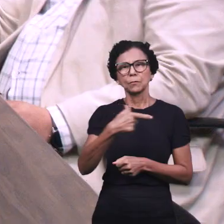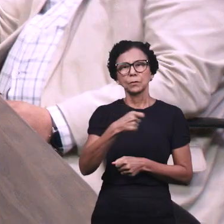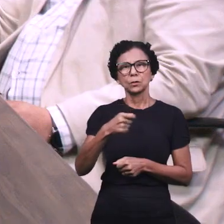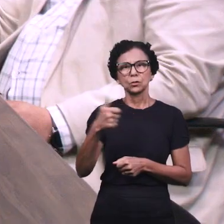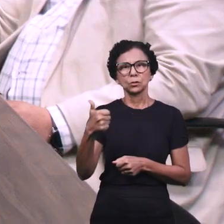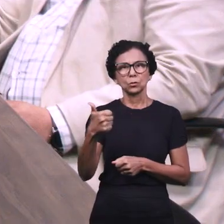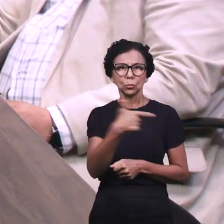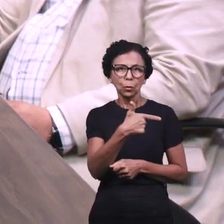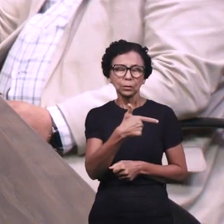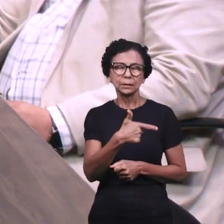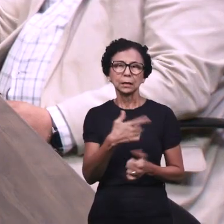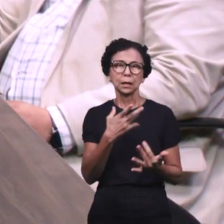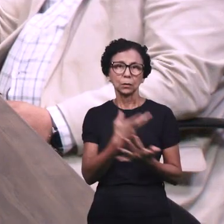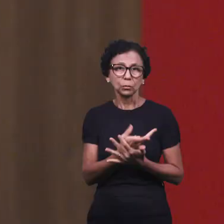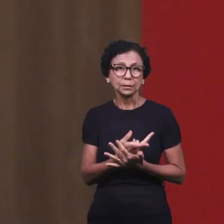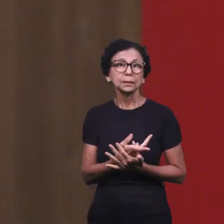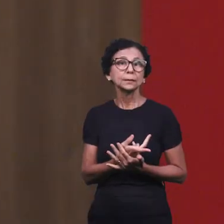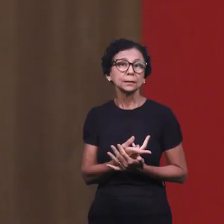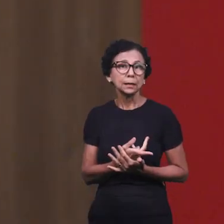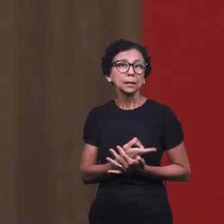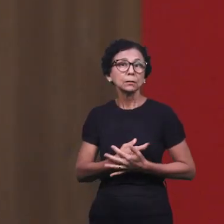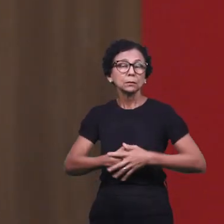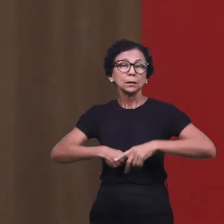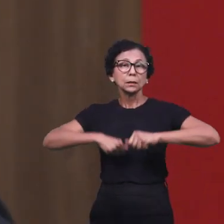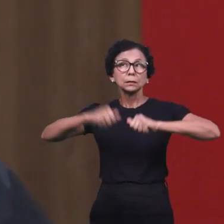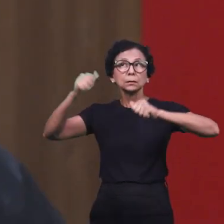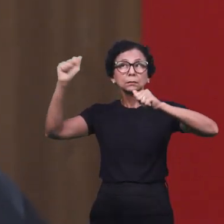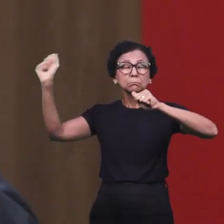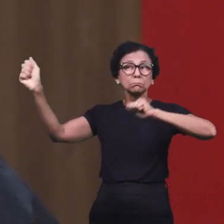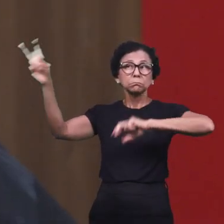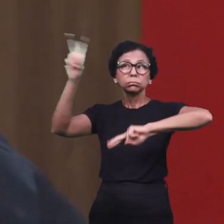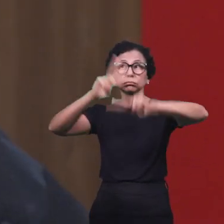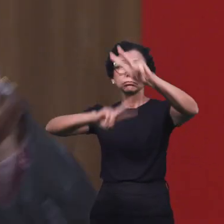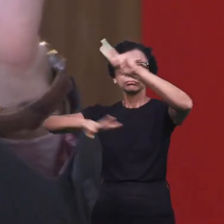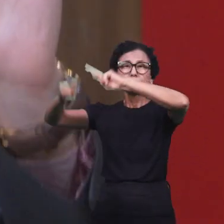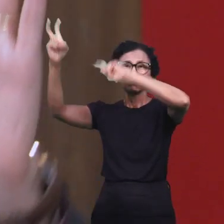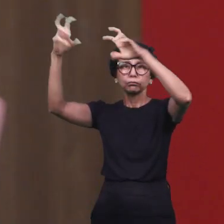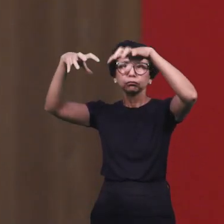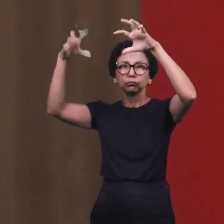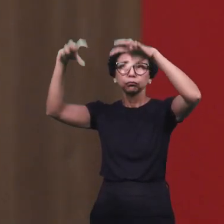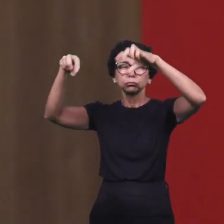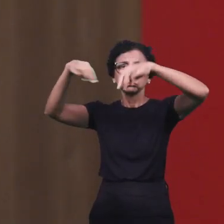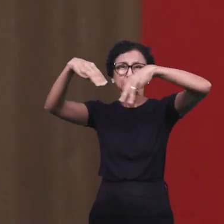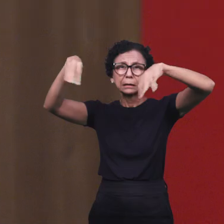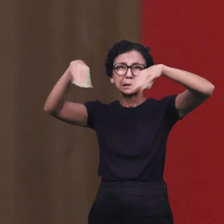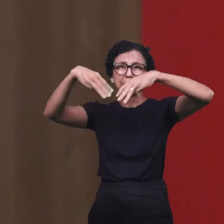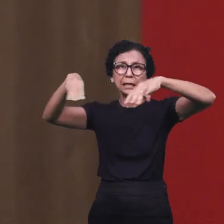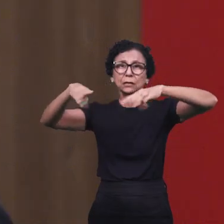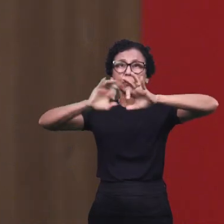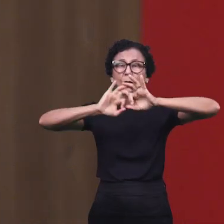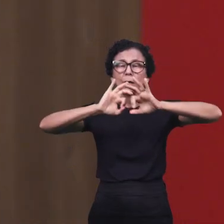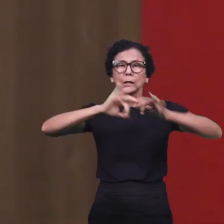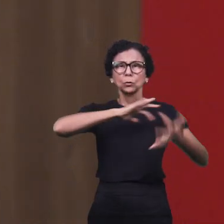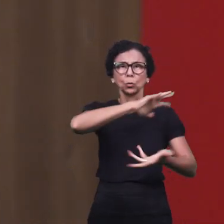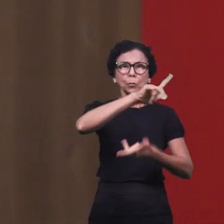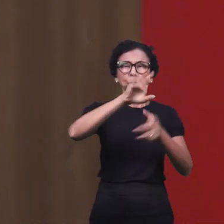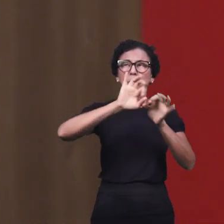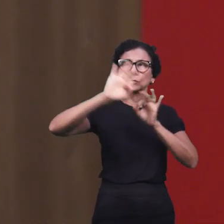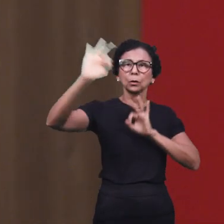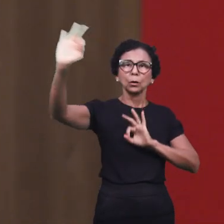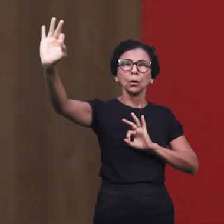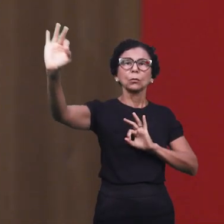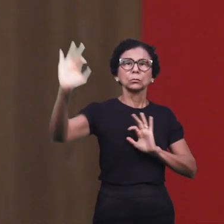uma tempestade semelhante, no entanto, ela foi numa rota distante da Terra, né? Não alcançou o nosso